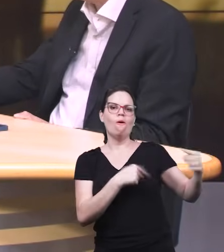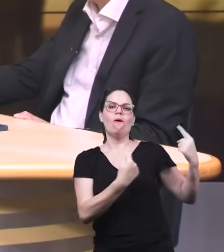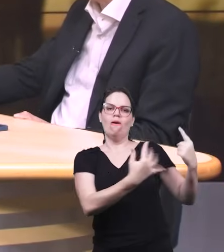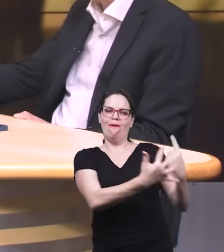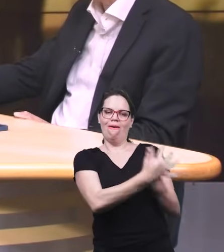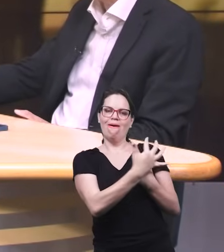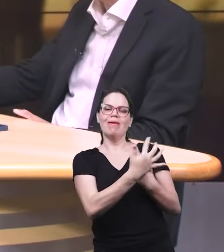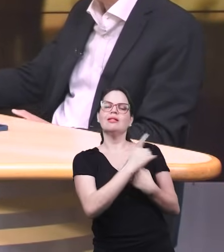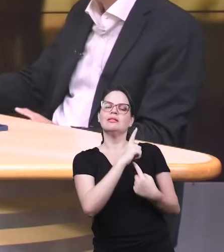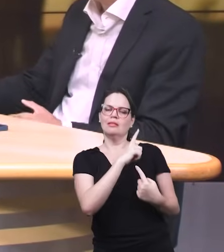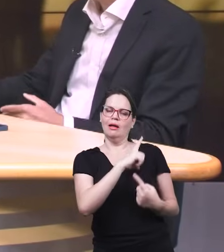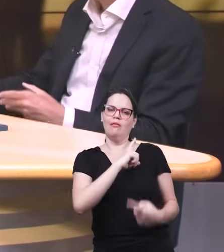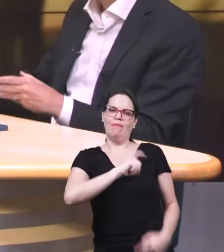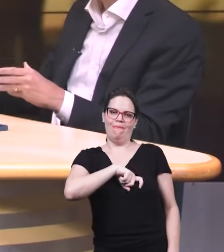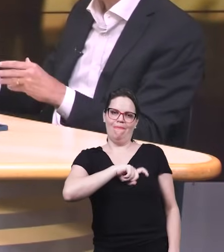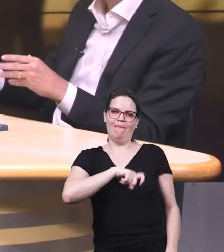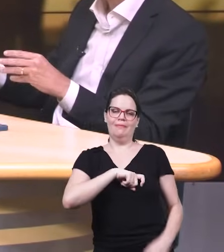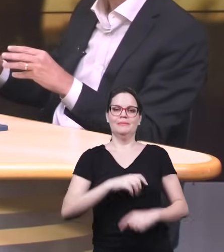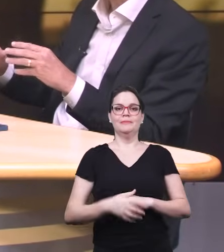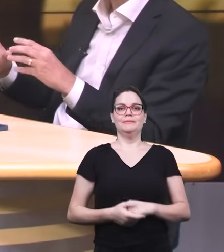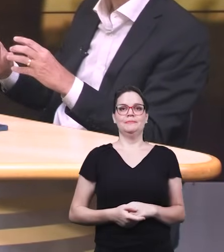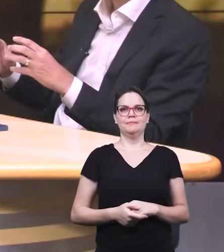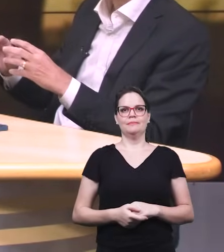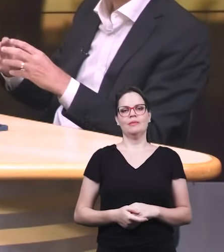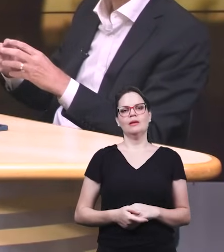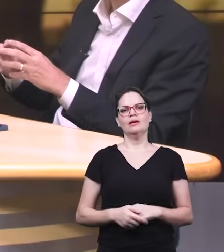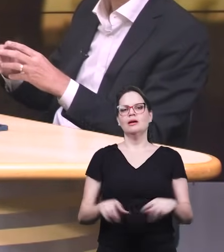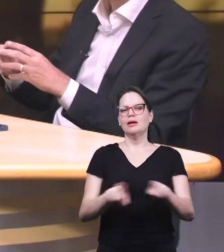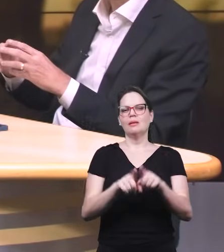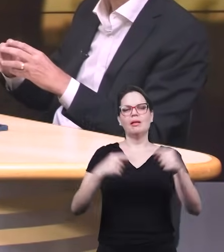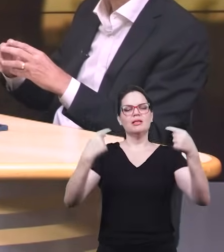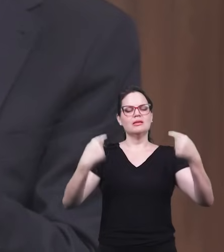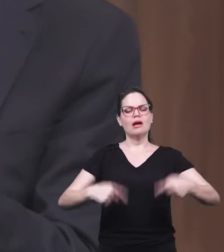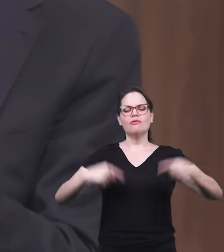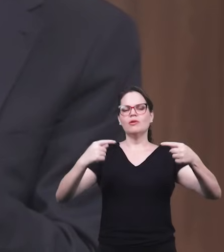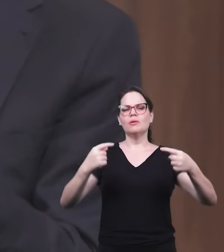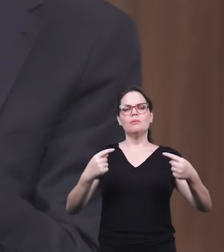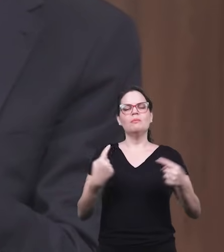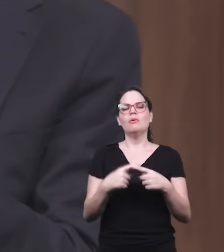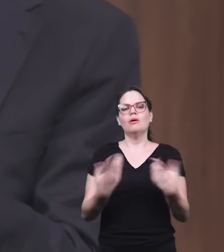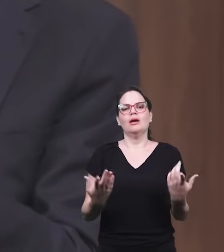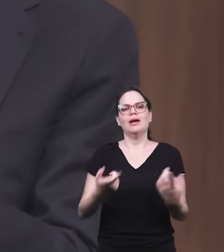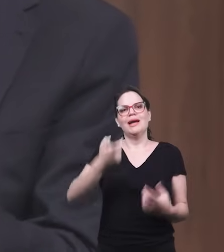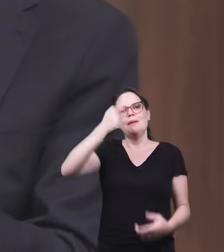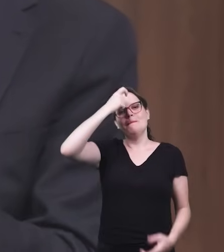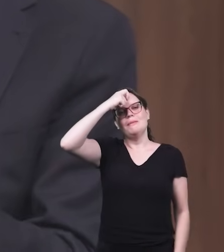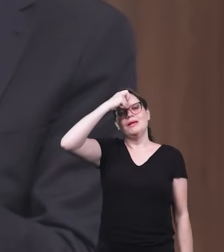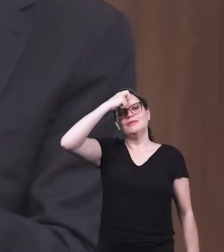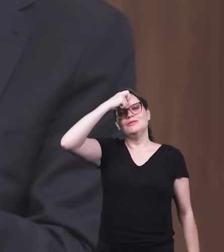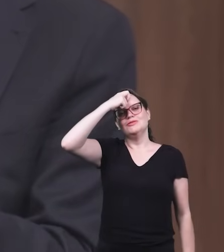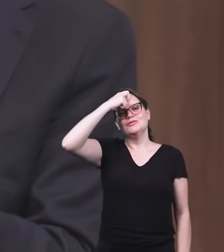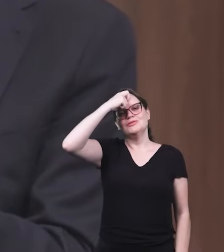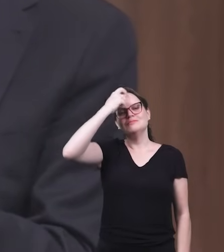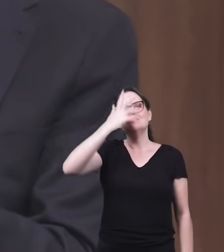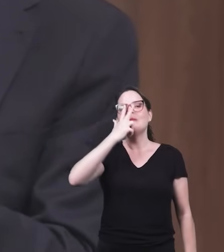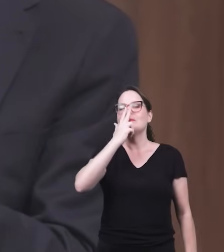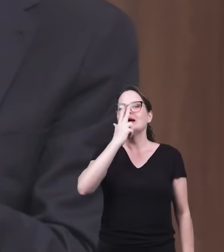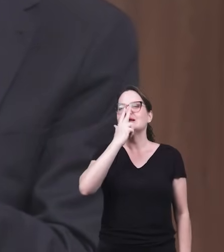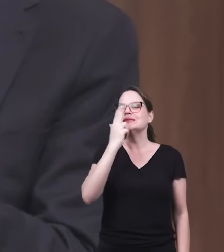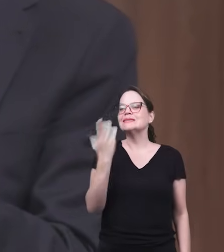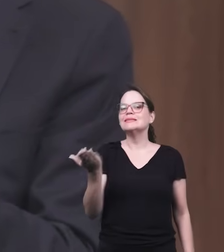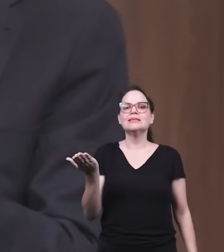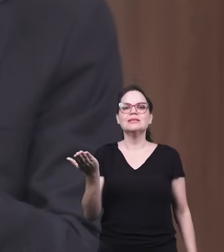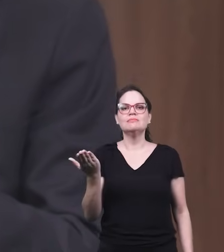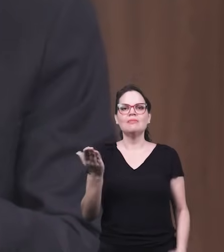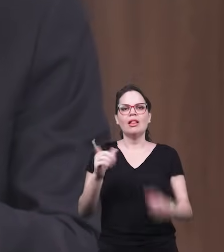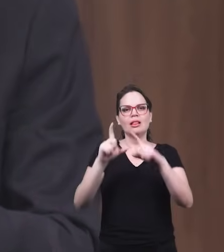maior em relação à mente é porque a mente ela não está limitada ao tempo e ao espaço. E